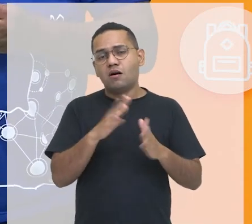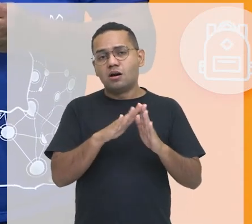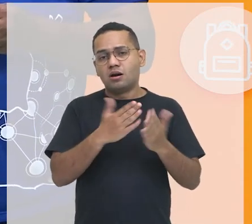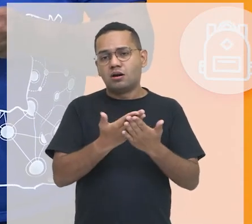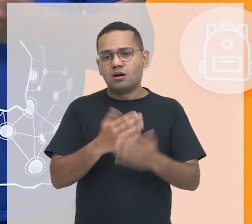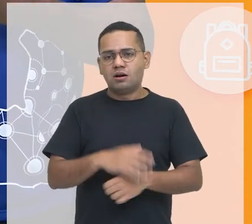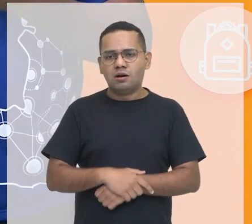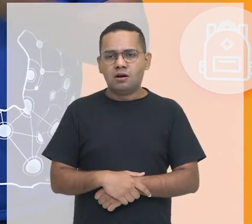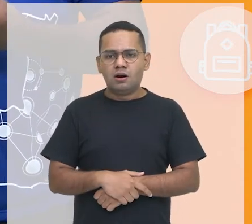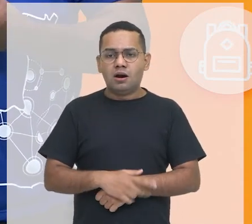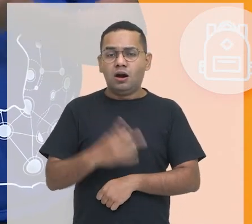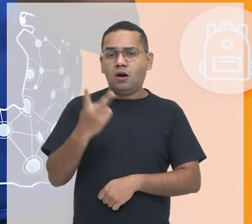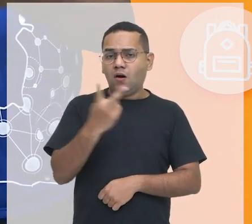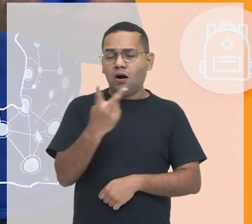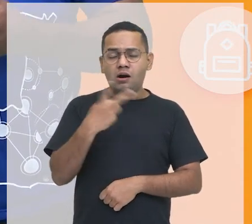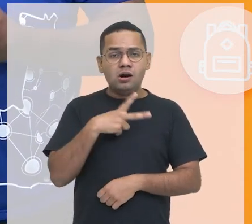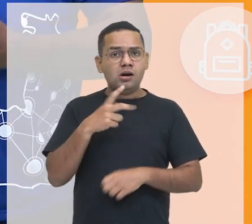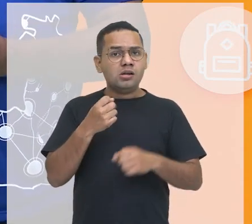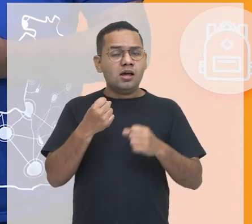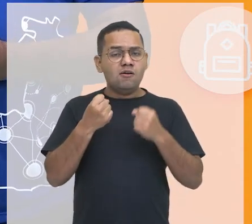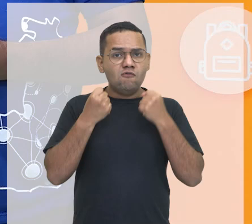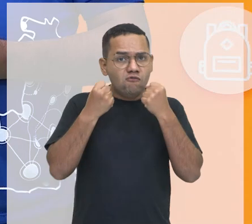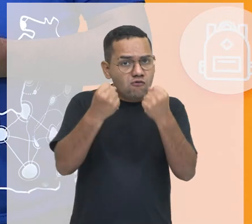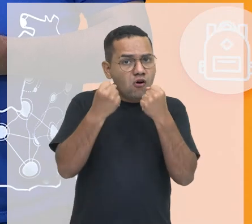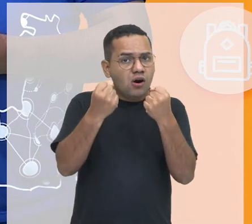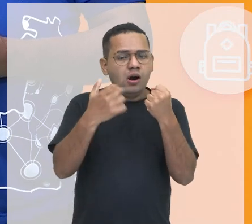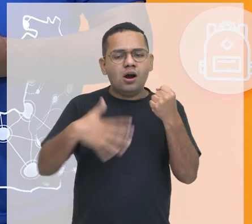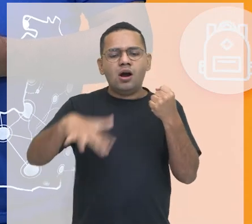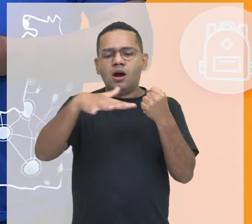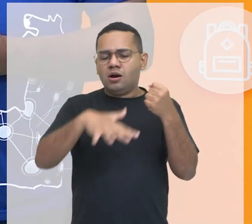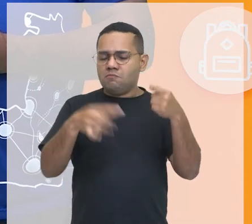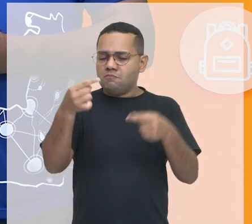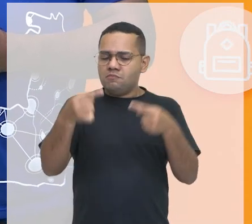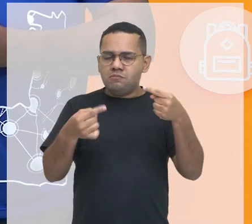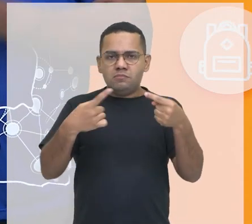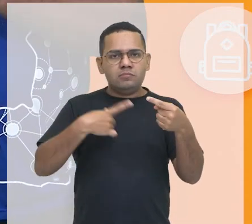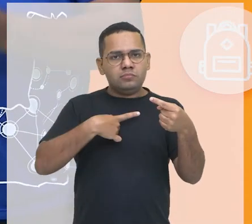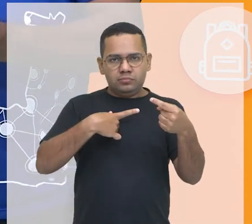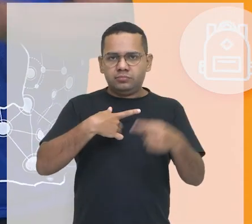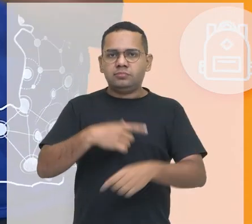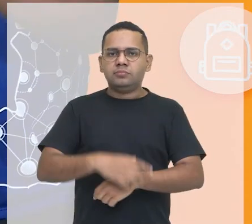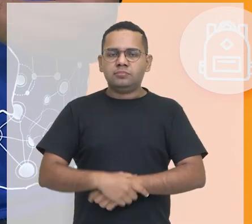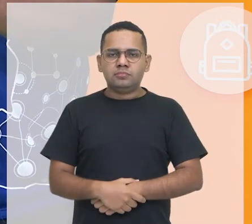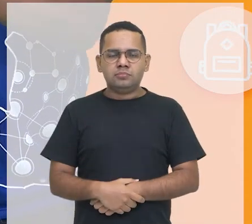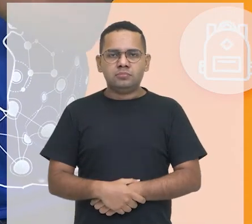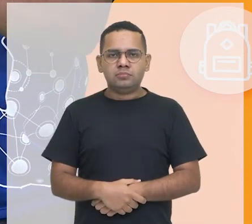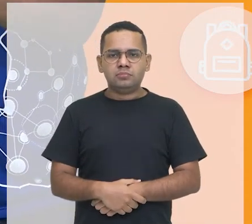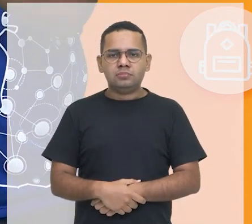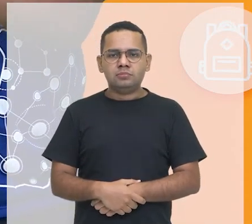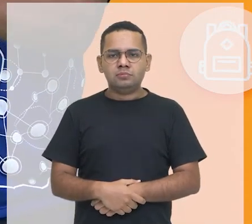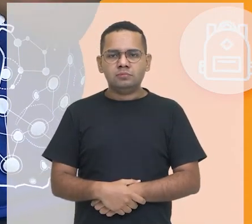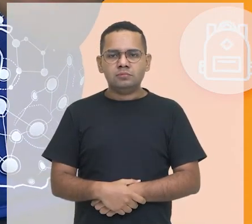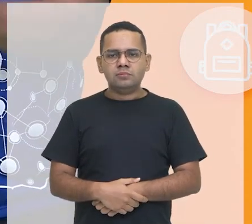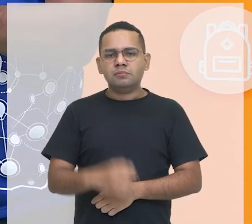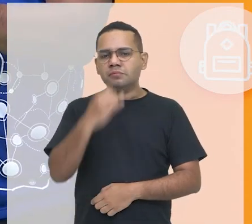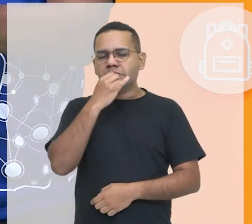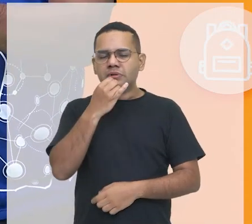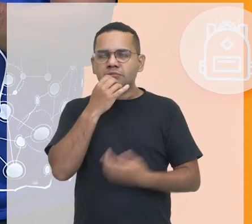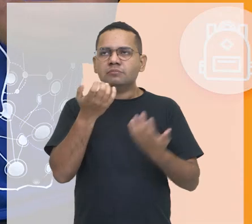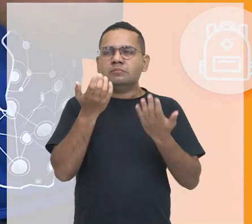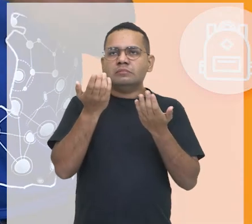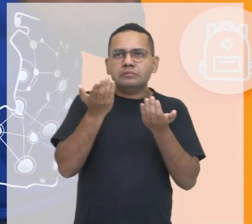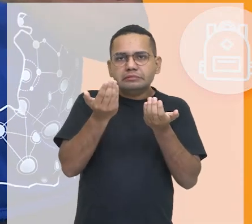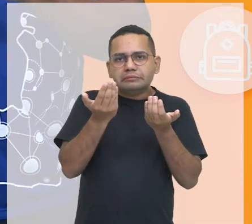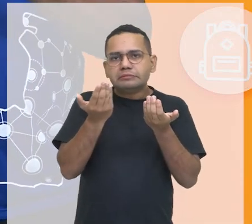o poder e a influência da juventude na política. Então o jovem não pode dizer que não gosta de